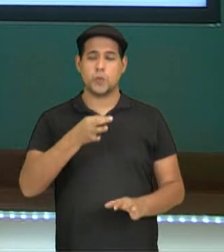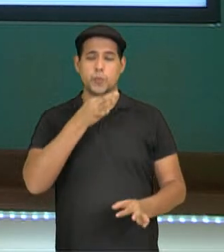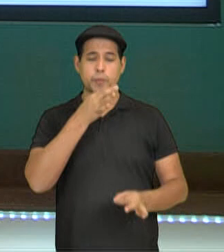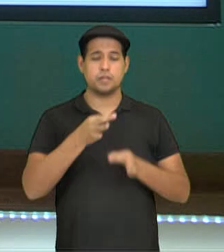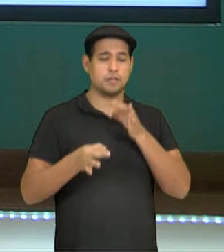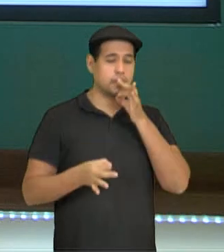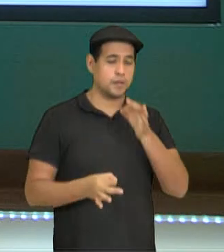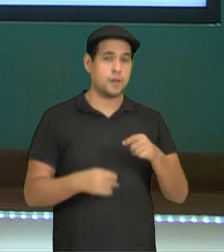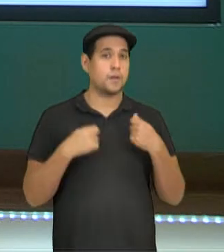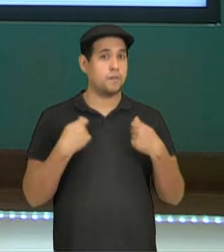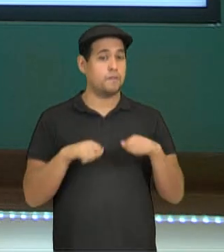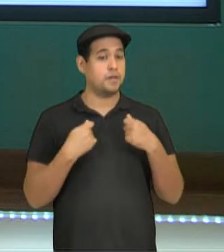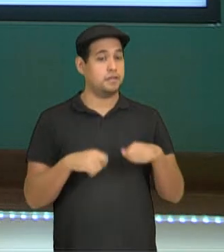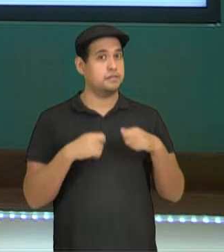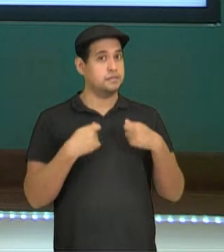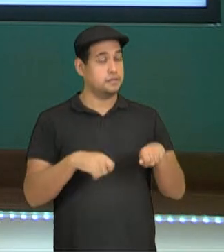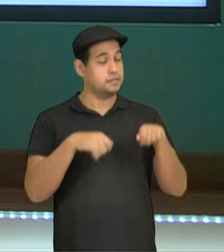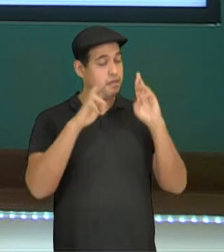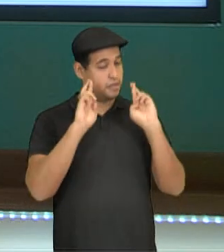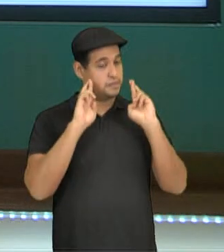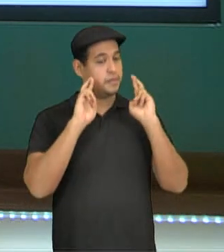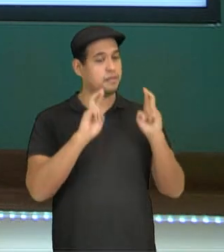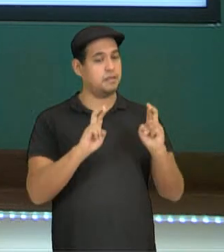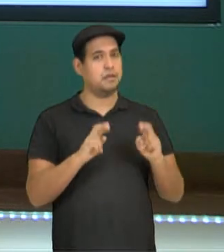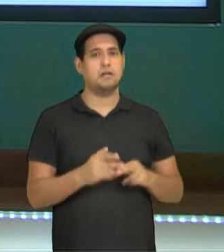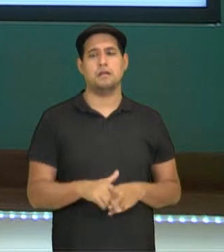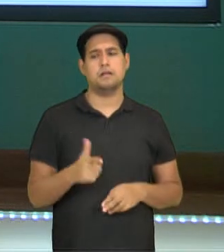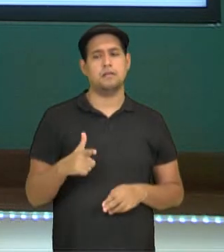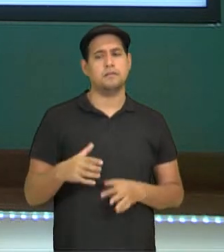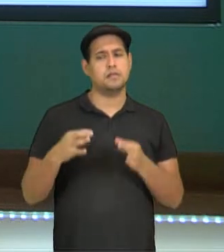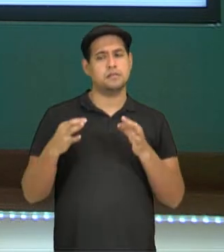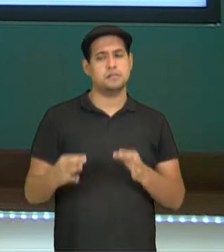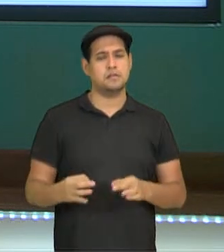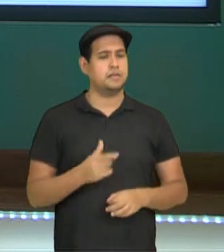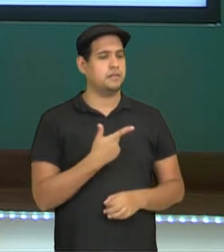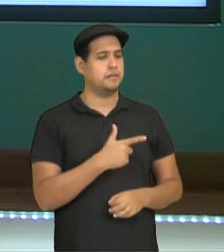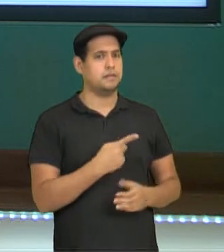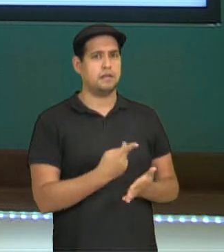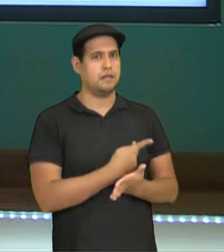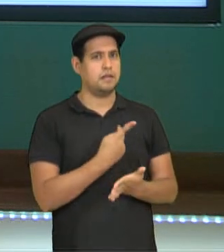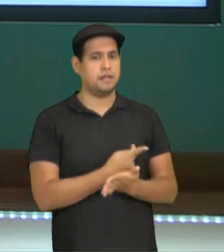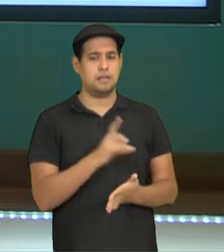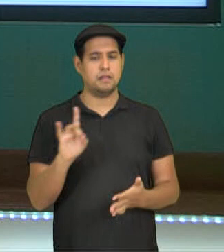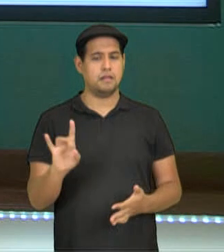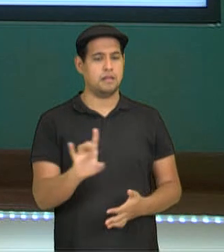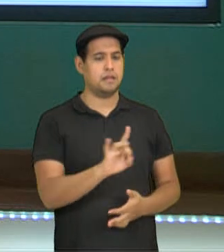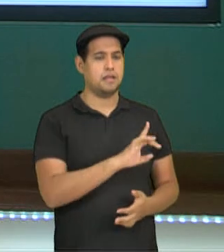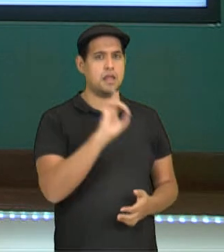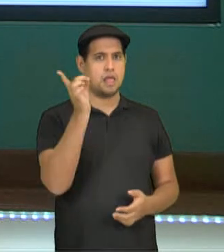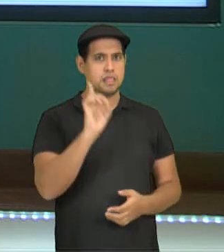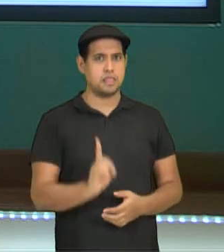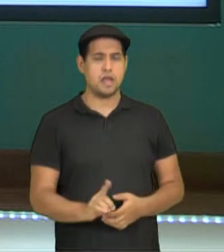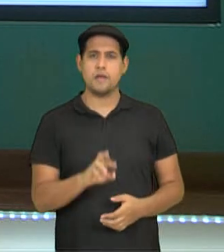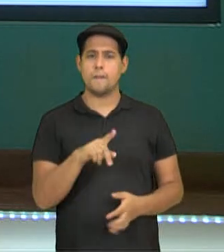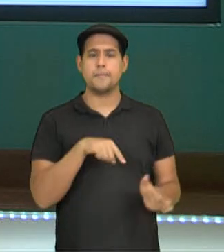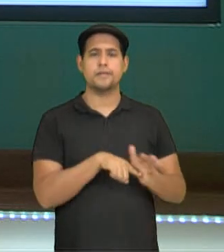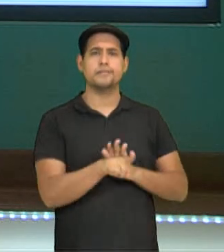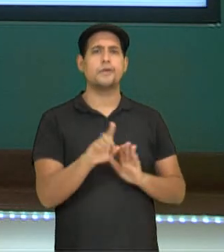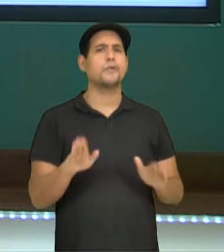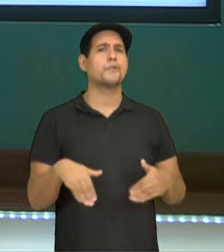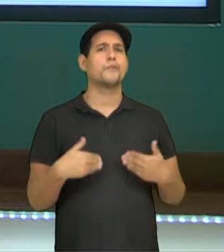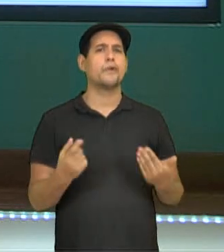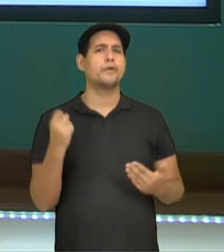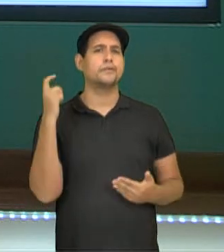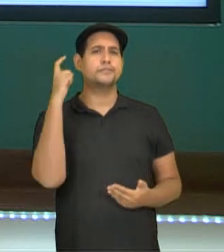tem que respeitar todas as opiniões, não tem o certo ou o errado, cada um com a sua deficiência. É a mesma coisa eu perguntar para você, qual é a